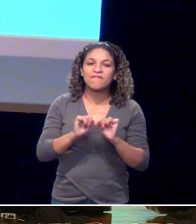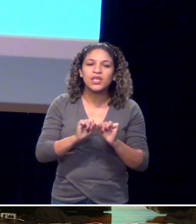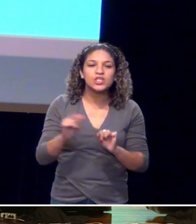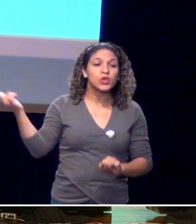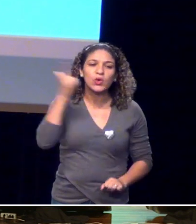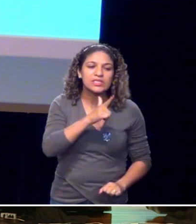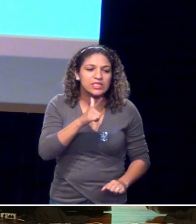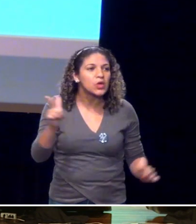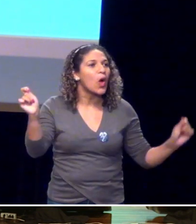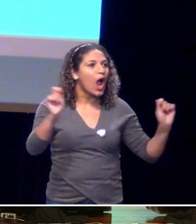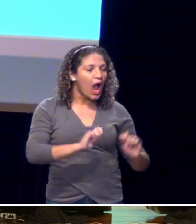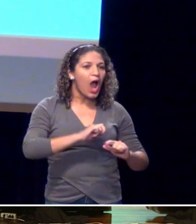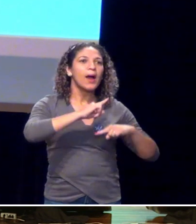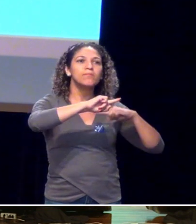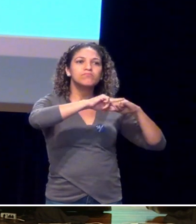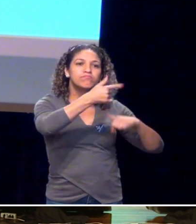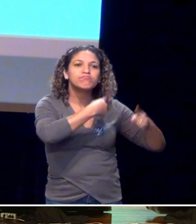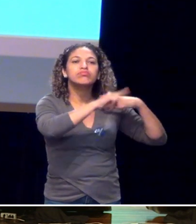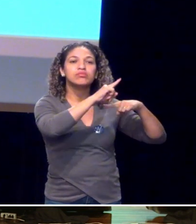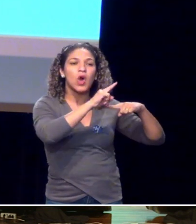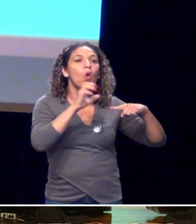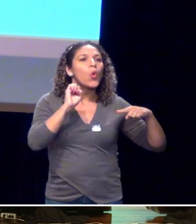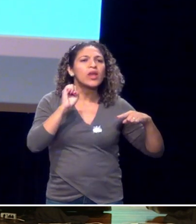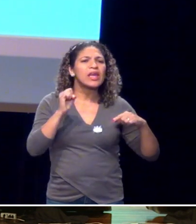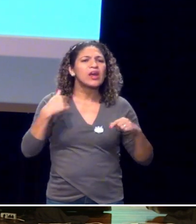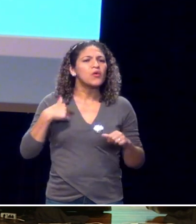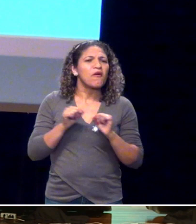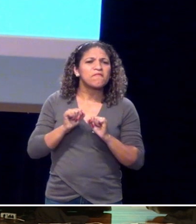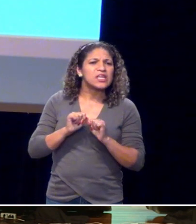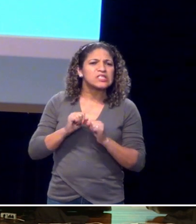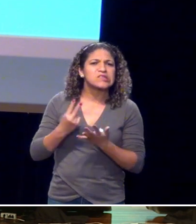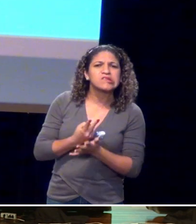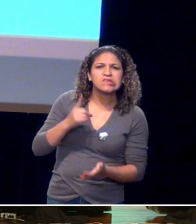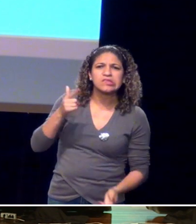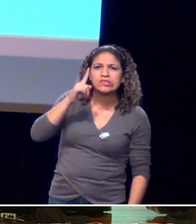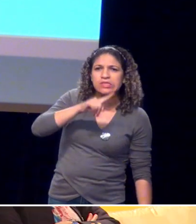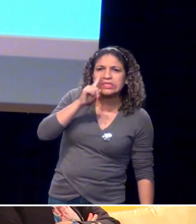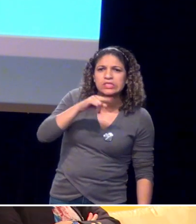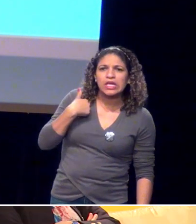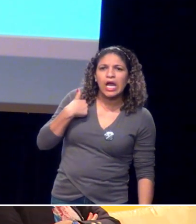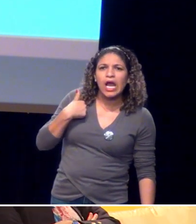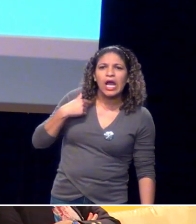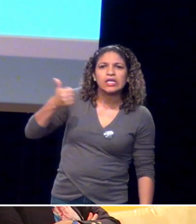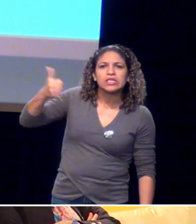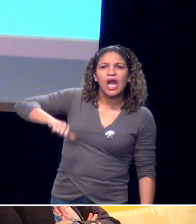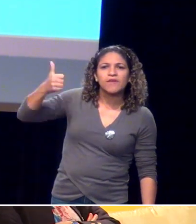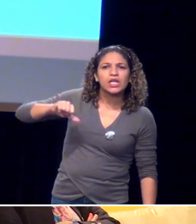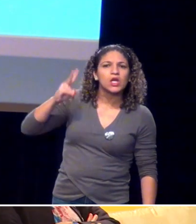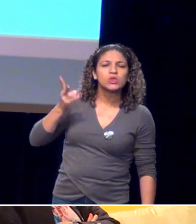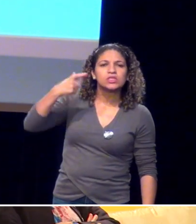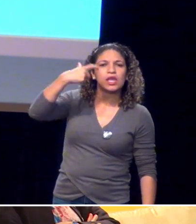deu certo, aquilo que eu já fiz e que não deu certo, aquilo que eu já ouvi de experiências passadas e